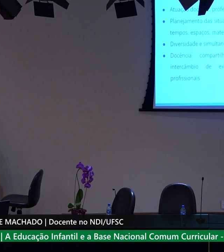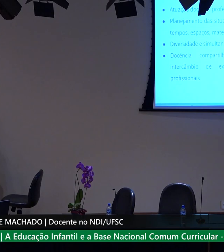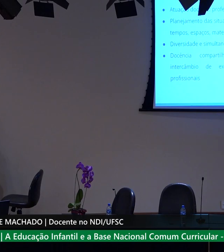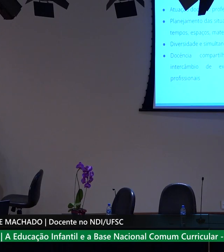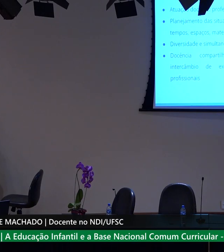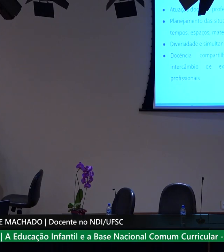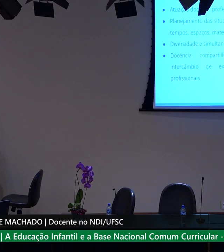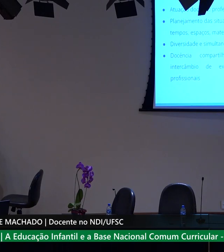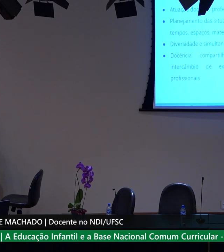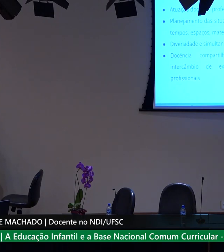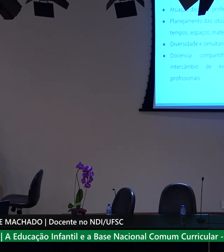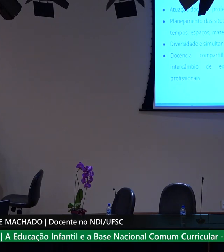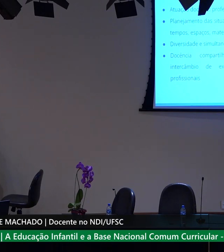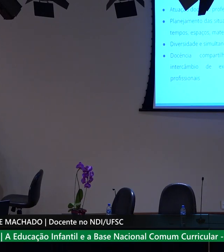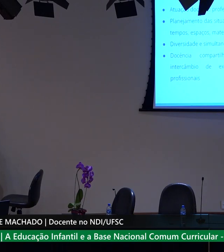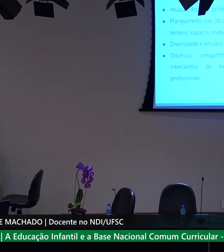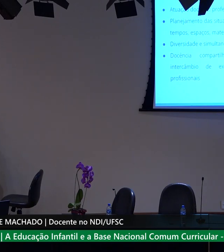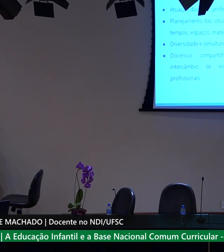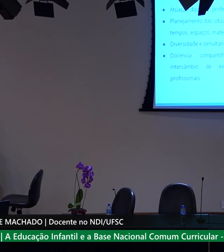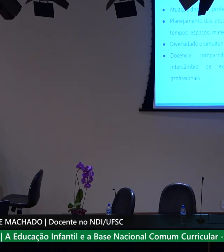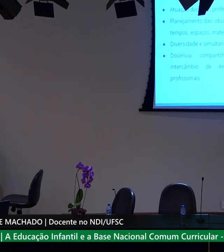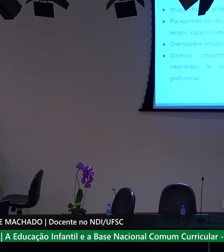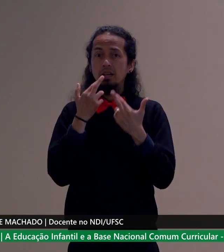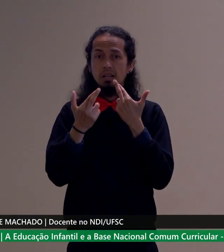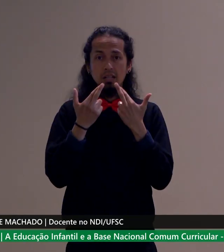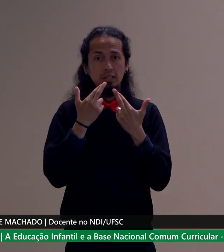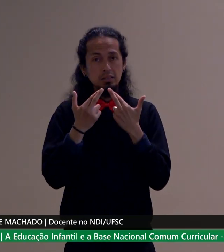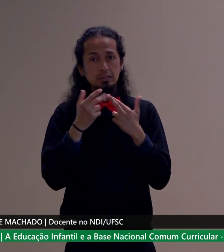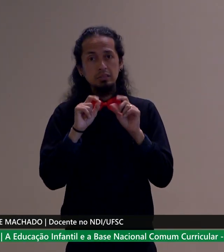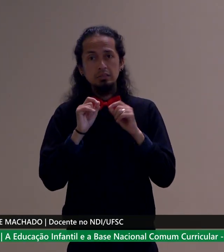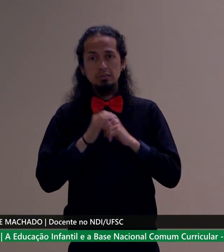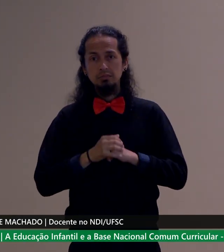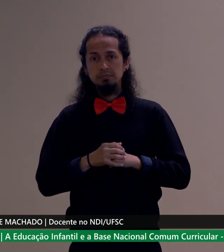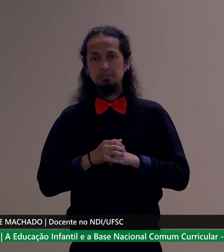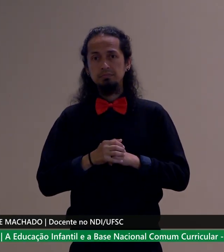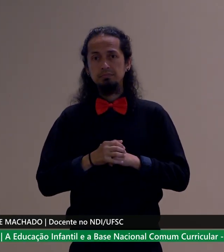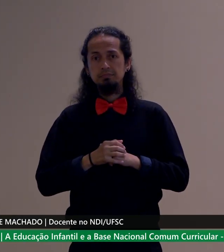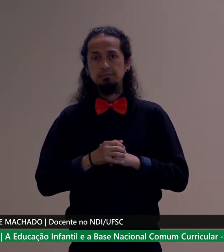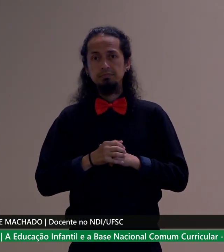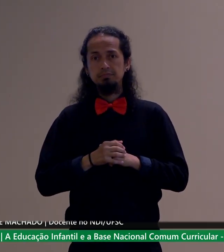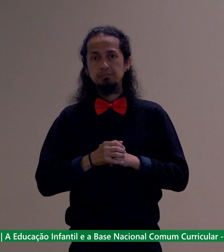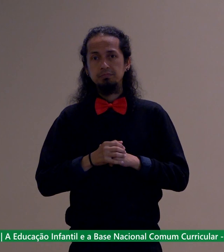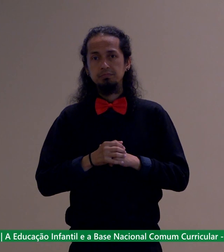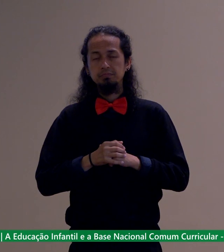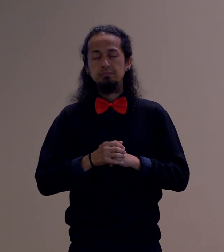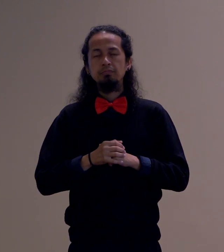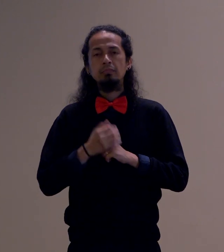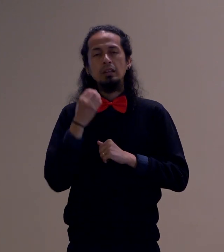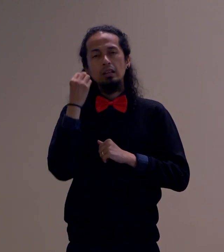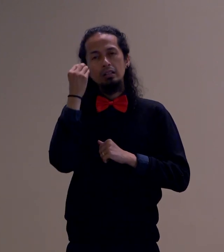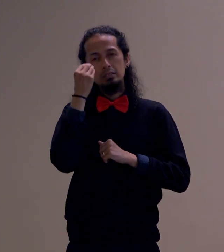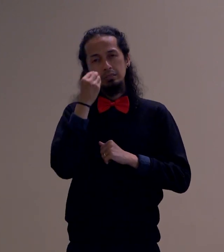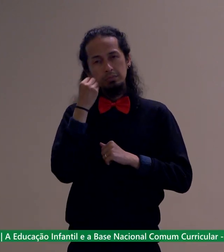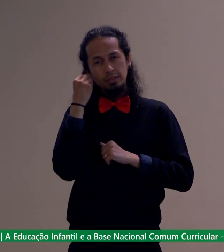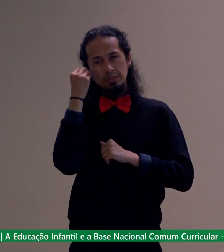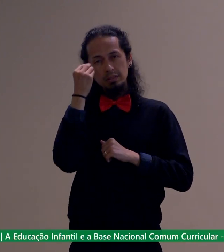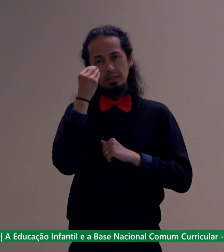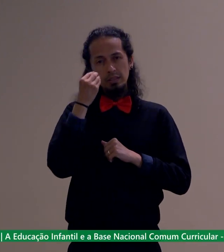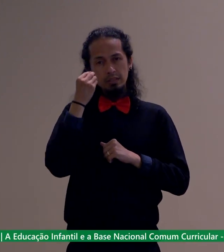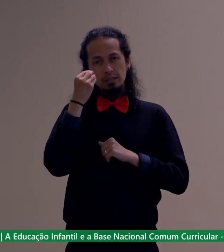a a experiência e o papel